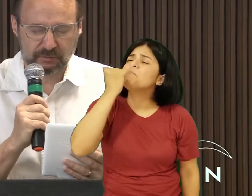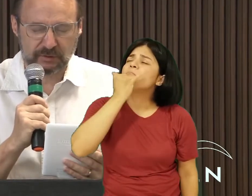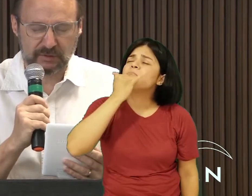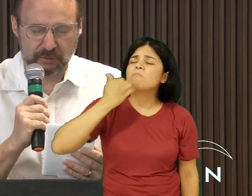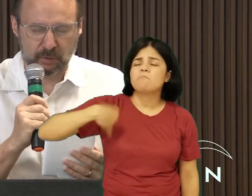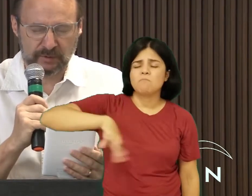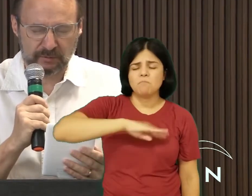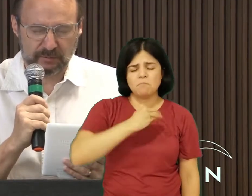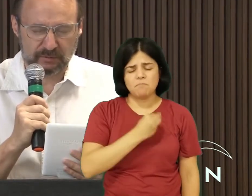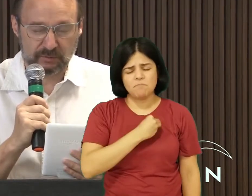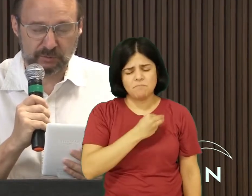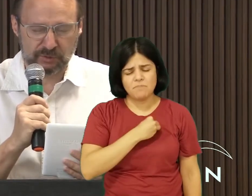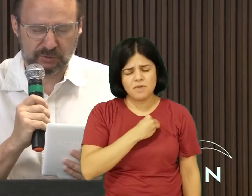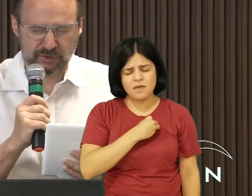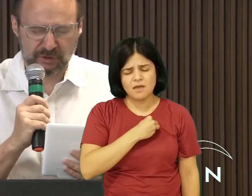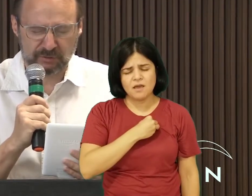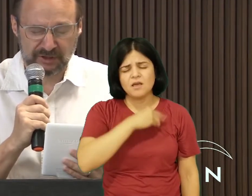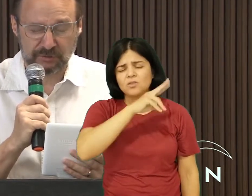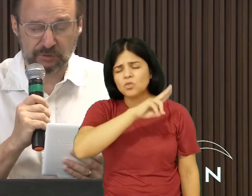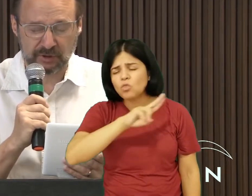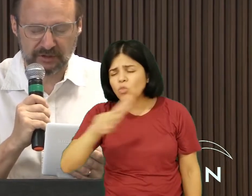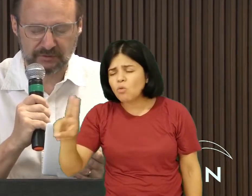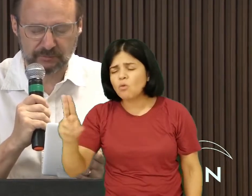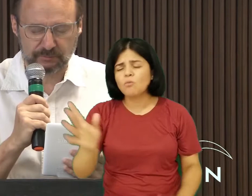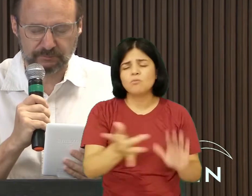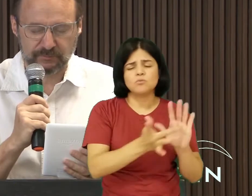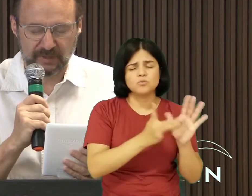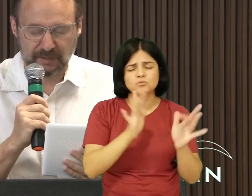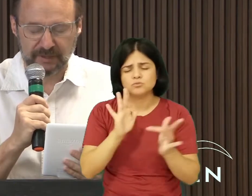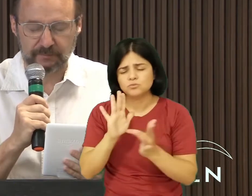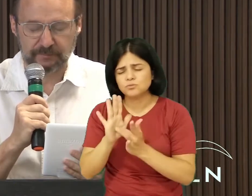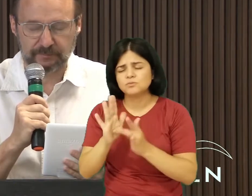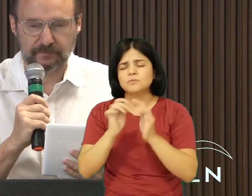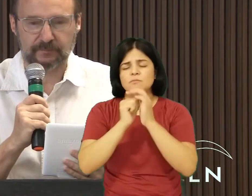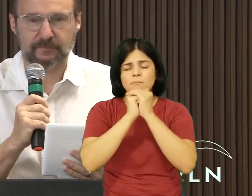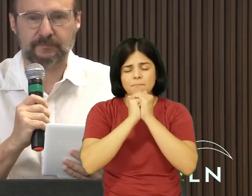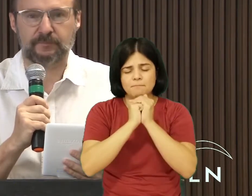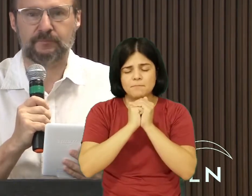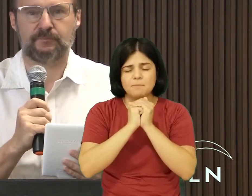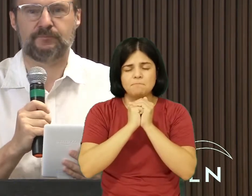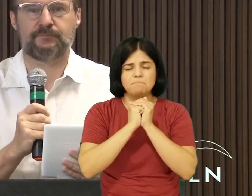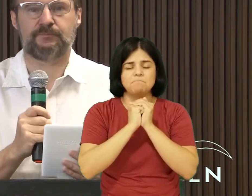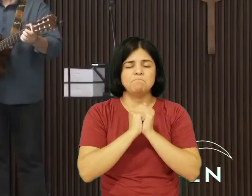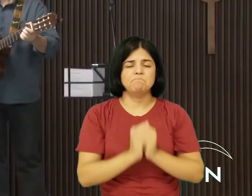pecados, em nome do nosso Senhor Jesus Cristo. Amém.